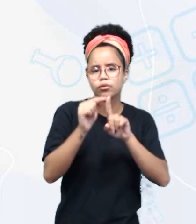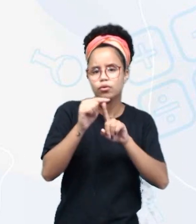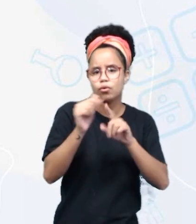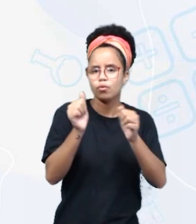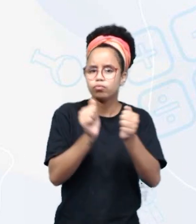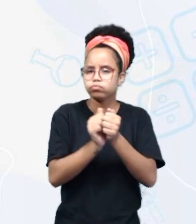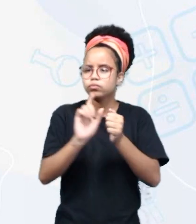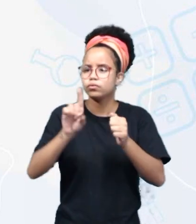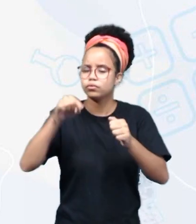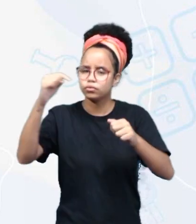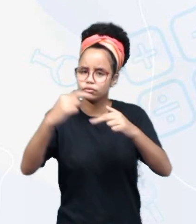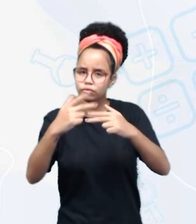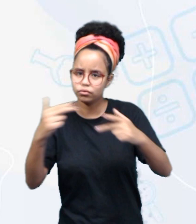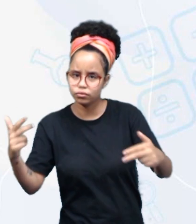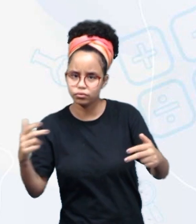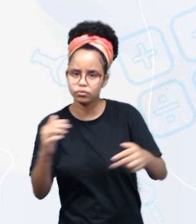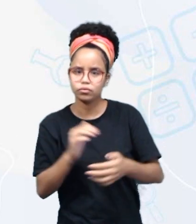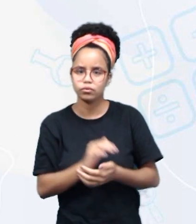outros fatores